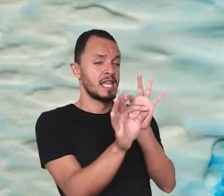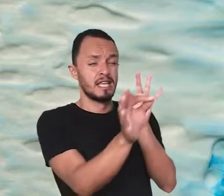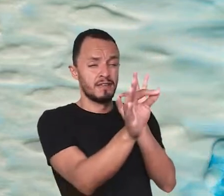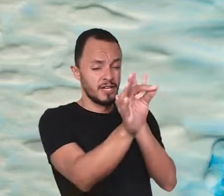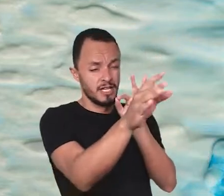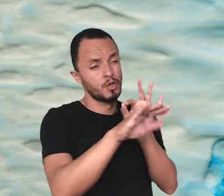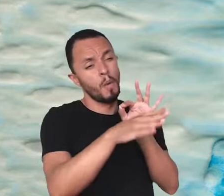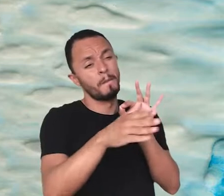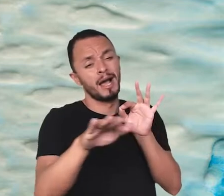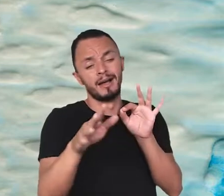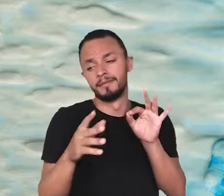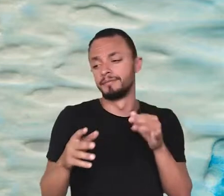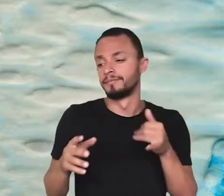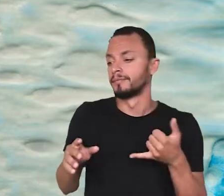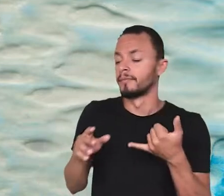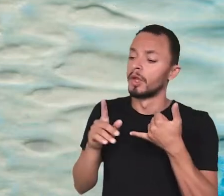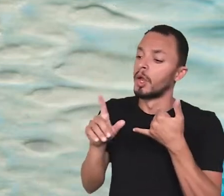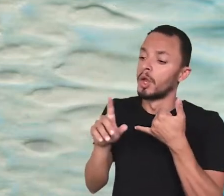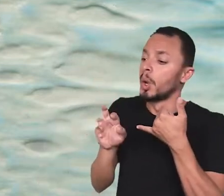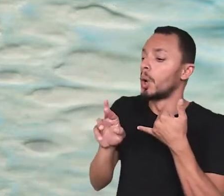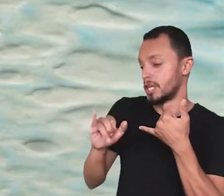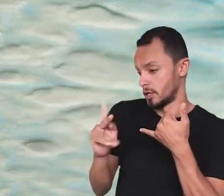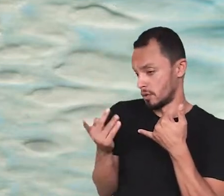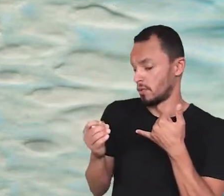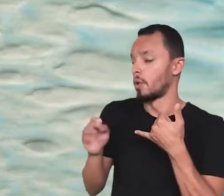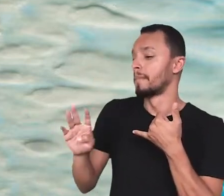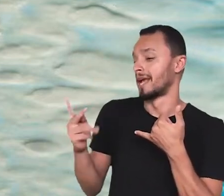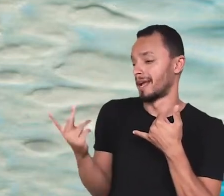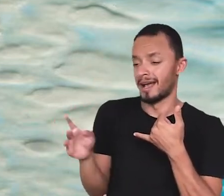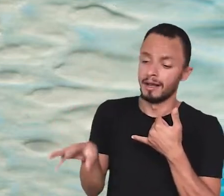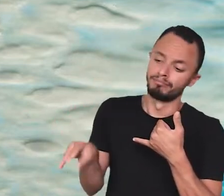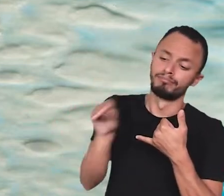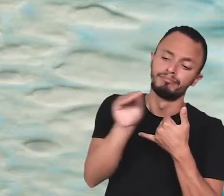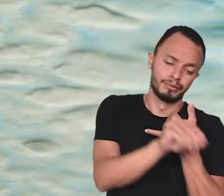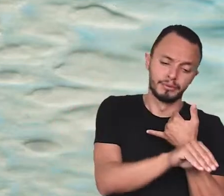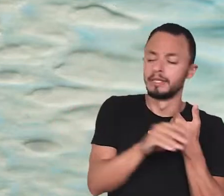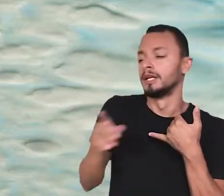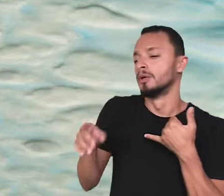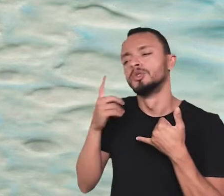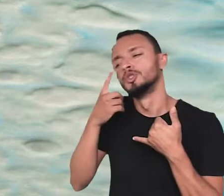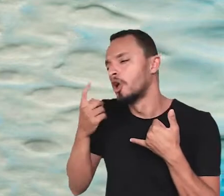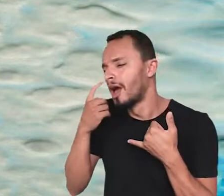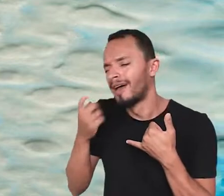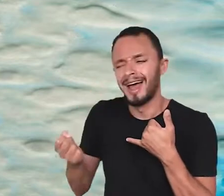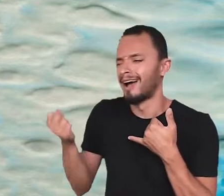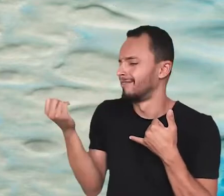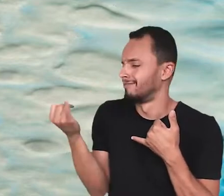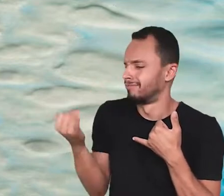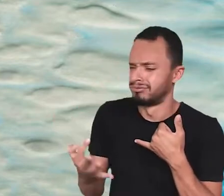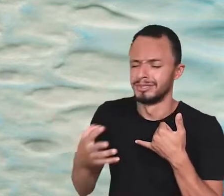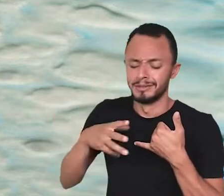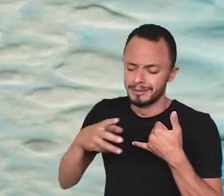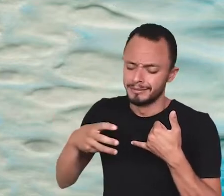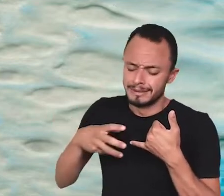infinito. Lourinho, eu decidi sair de Belo Horizonte. Eu tava muito mal, de chorar a noite toda, todas as